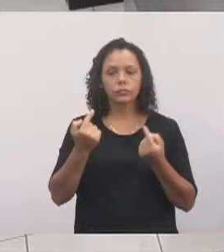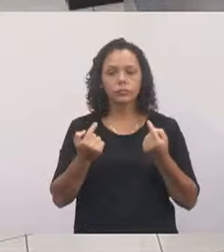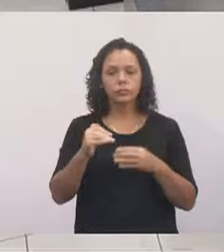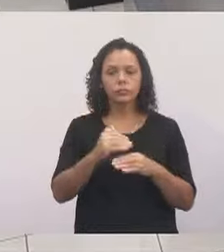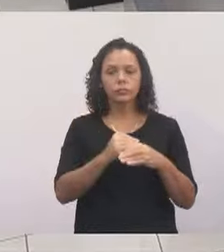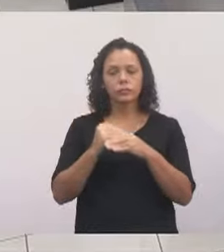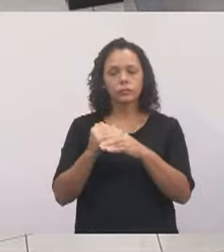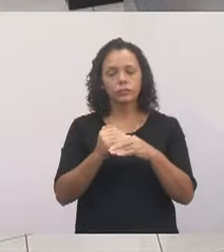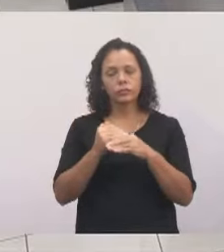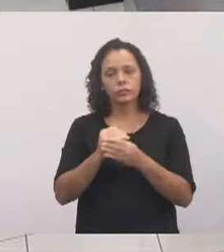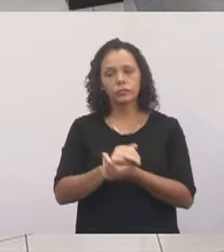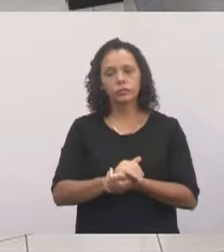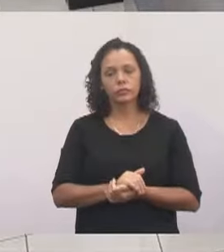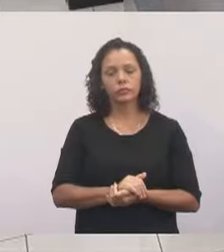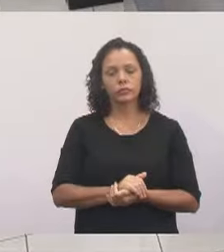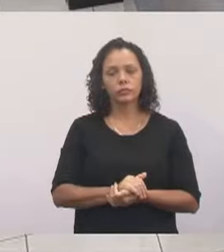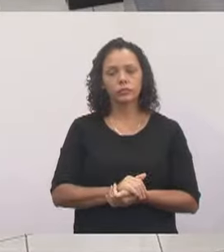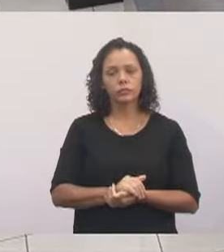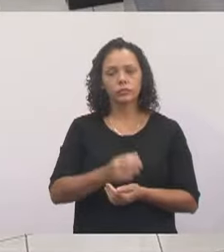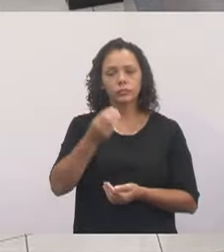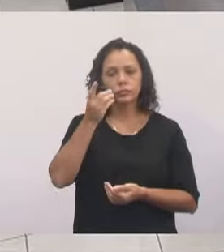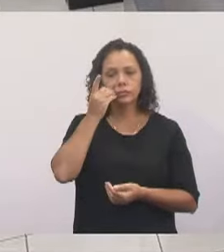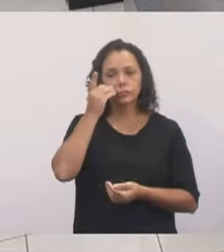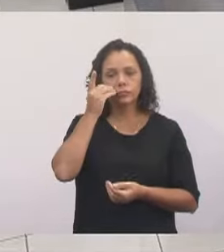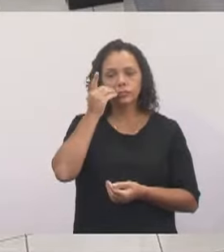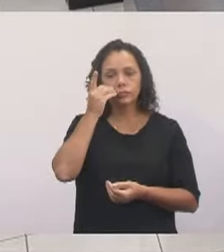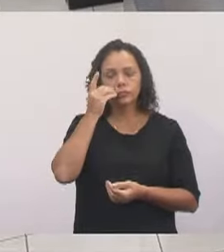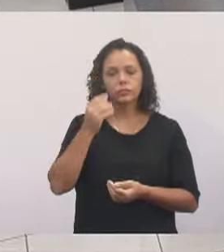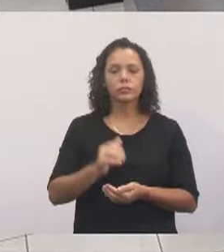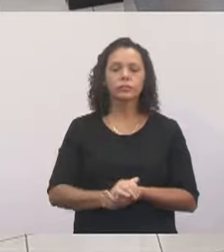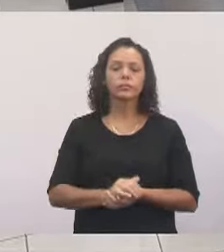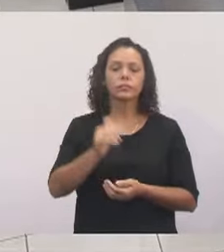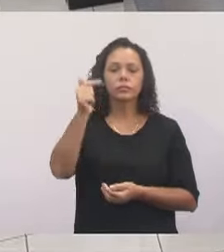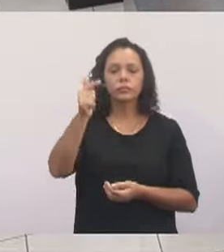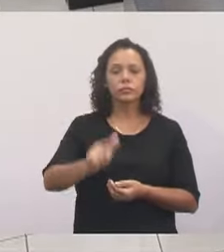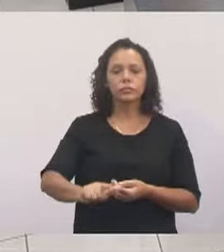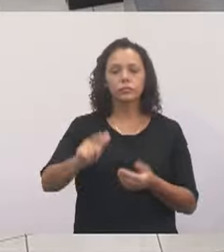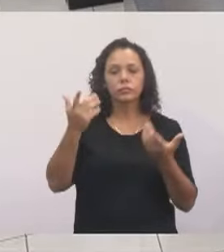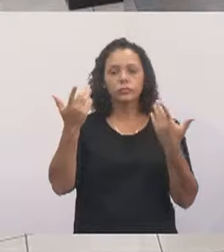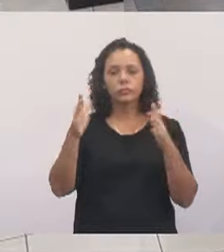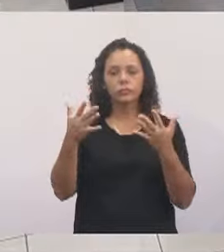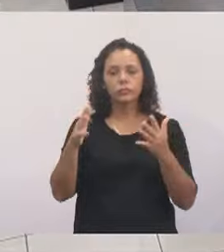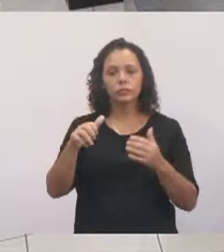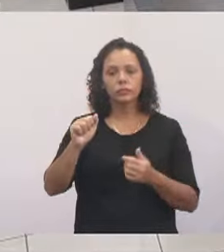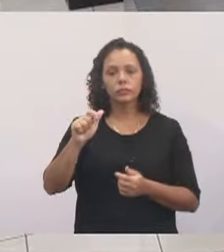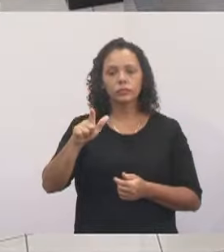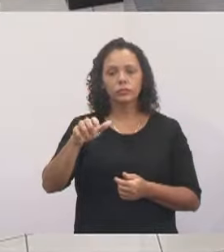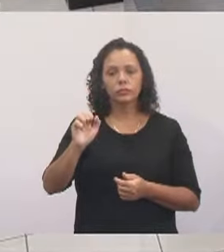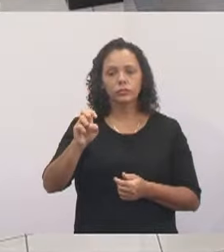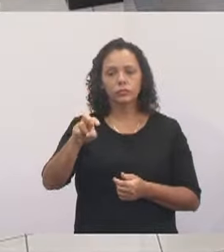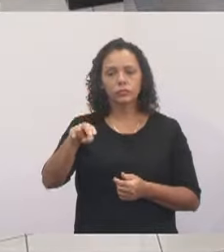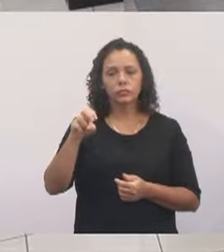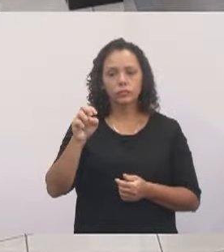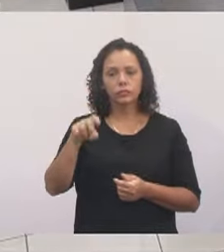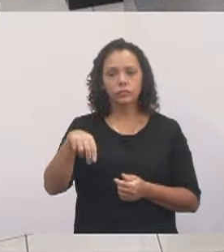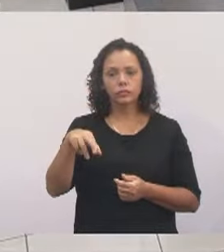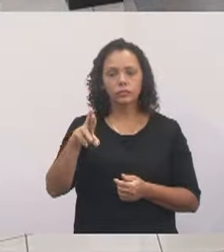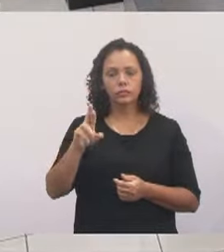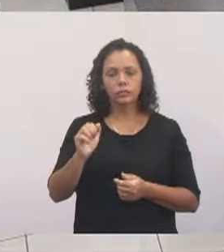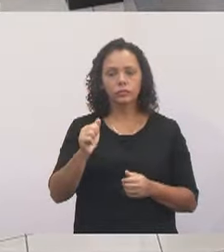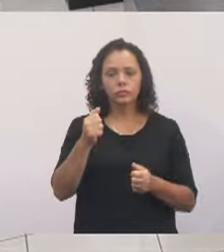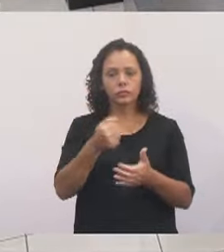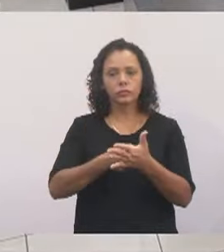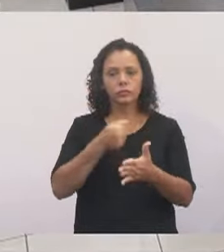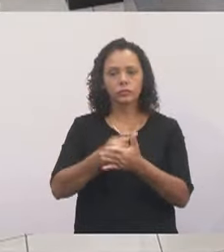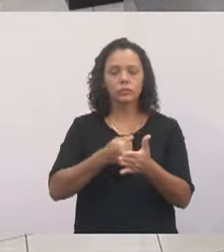voto é favorável. Como vota o vereador Dude? Mais uma vez, parabéns aí, Alexandre, pela sua luta, né, nessa instituição. A gente